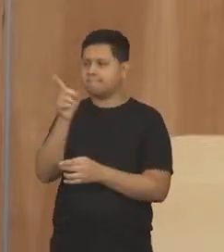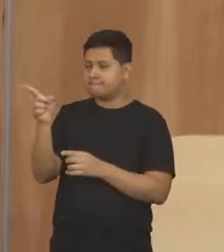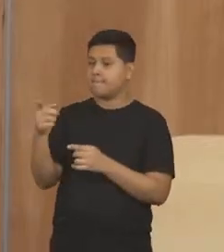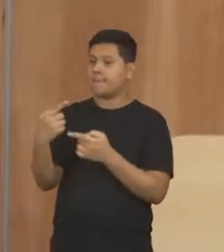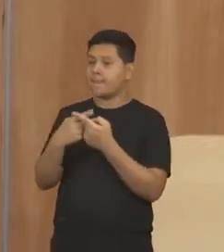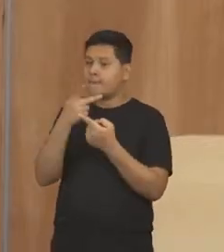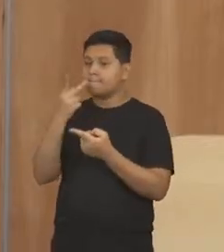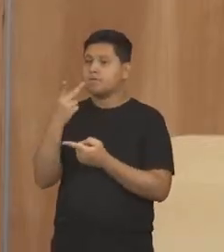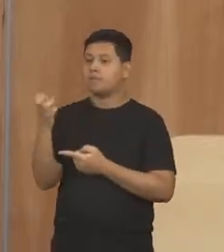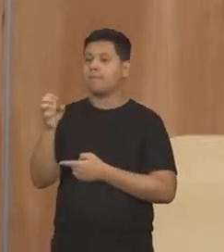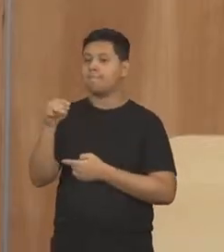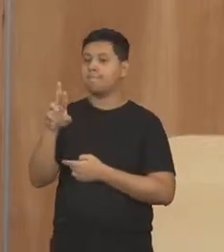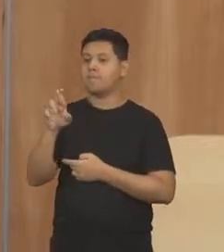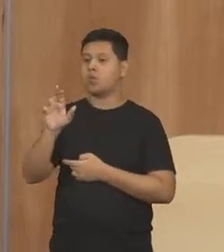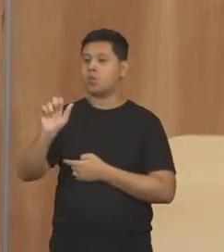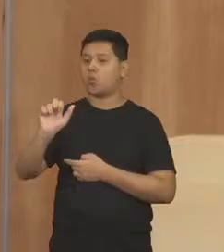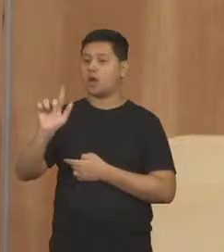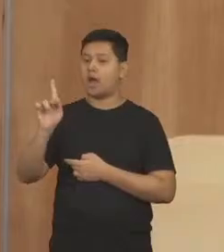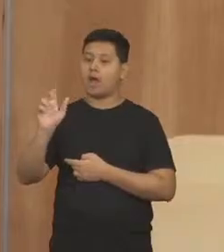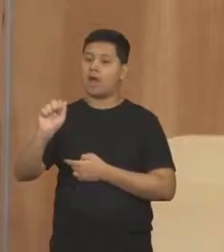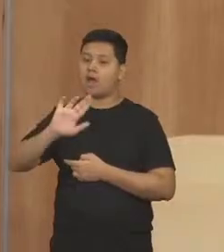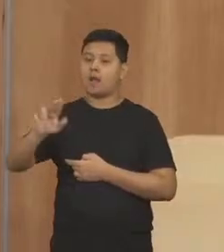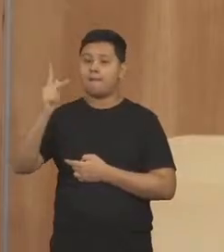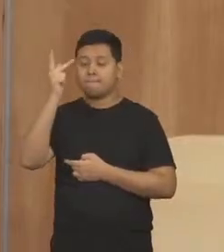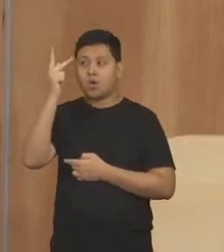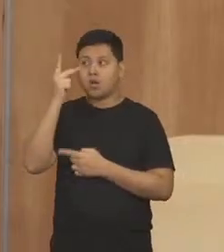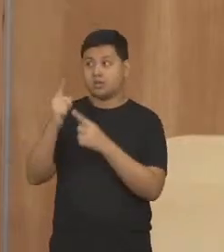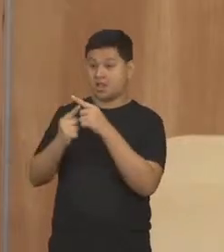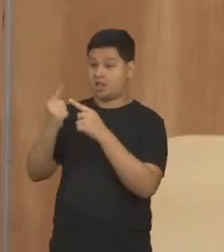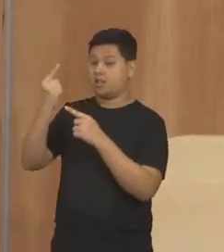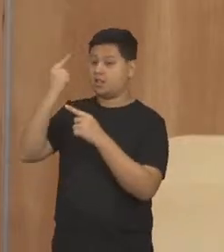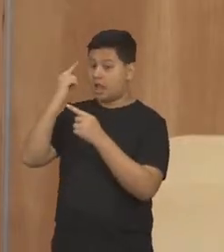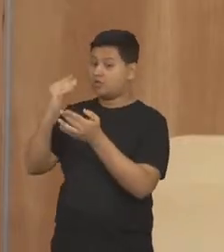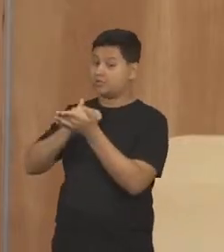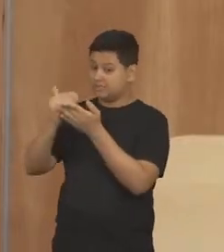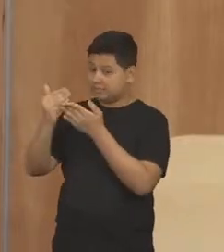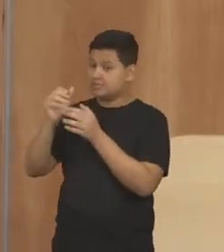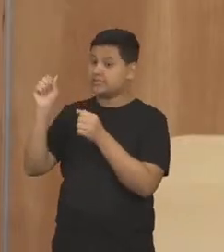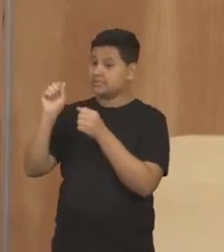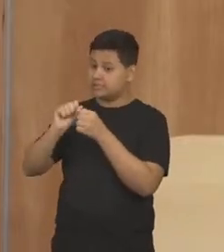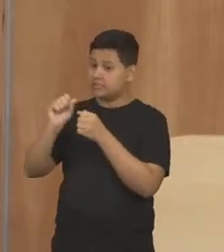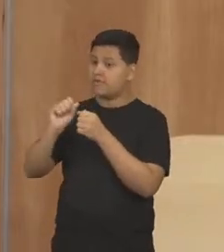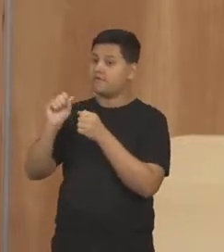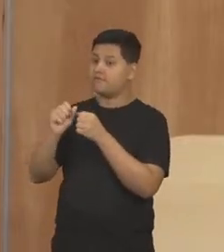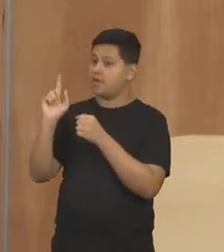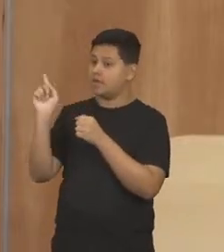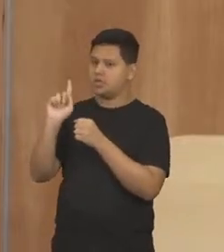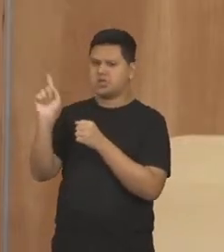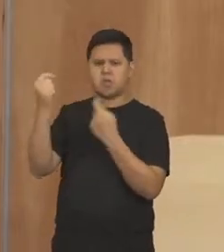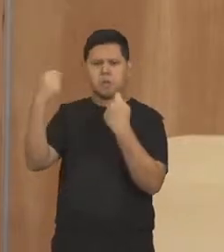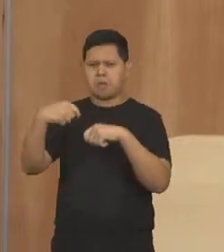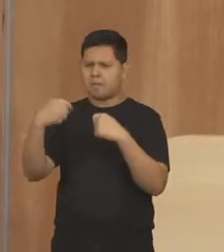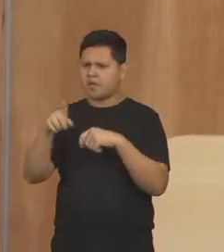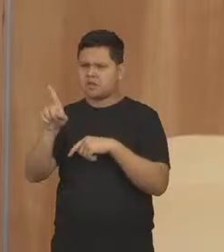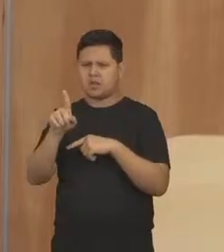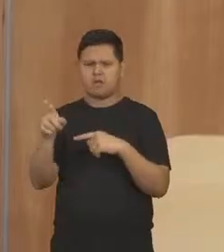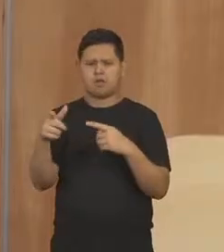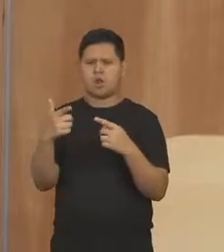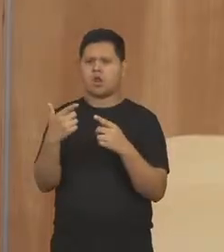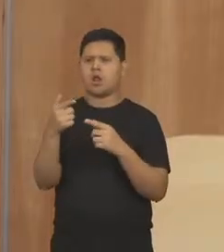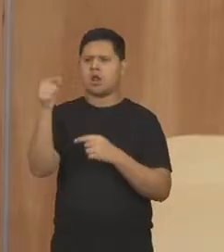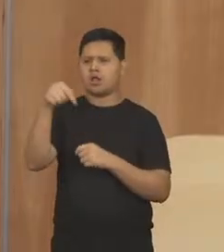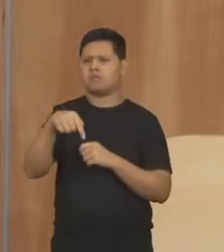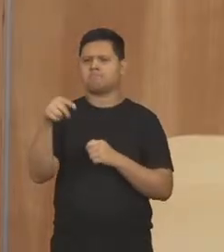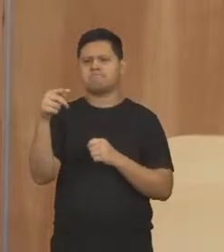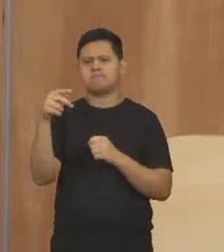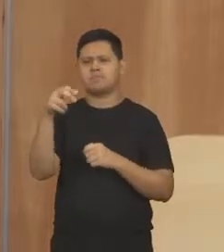que é uma iniciativa do governo do Estado de São Paulo, que a Prefeitura aderiu via convênio, que não precisava de praticamente nenhuma contrapartida da